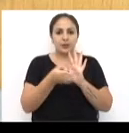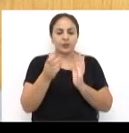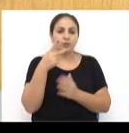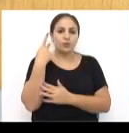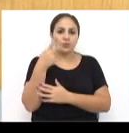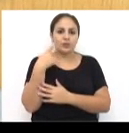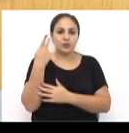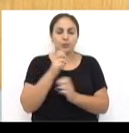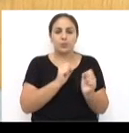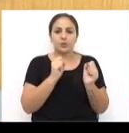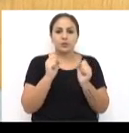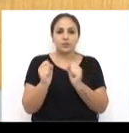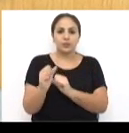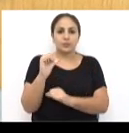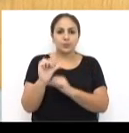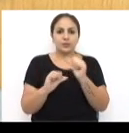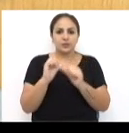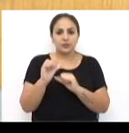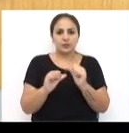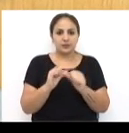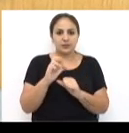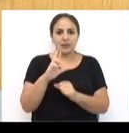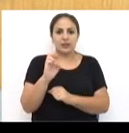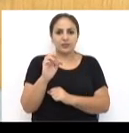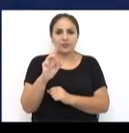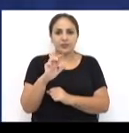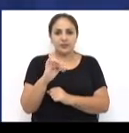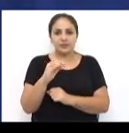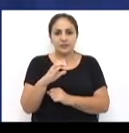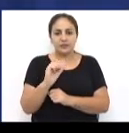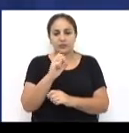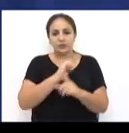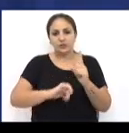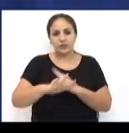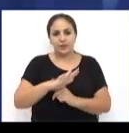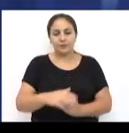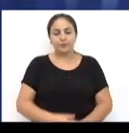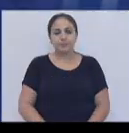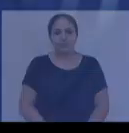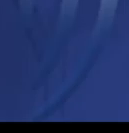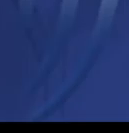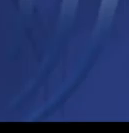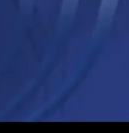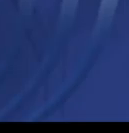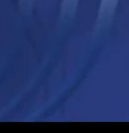a possibilidade de reforma na Previdência Social.